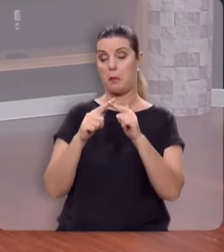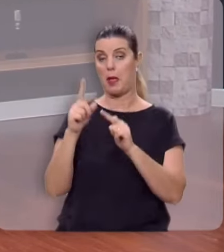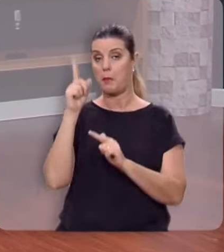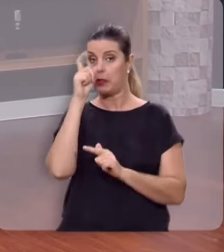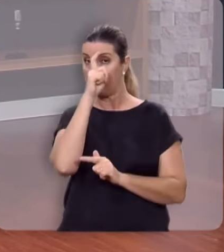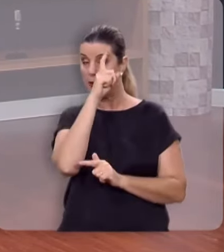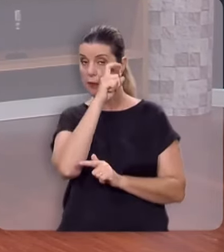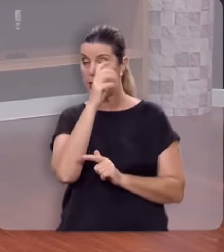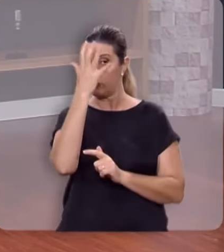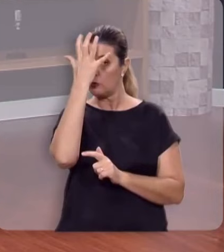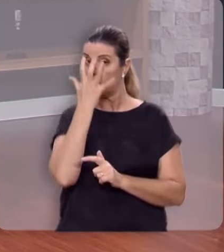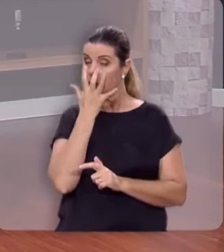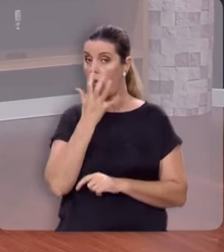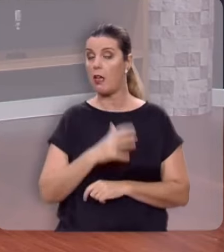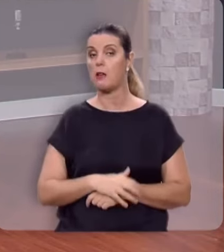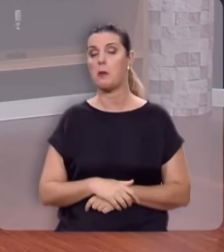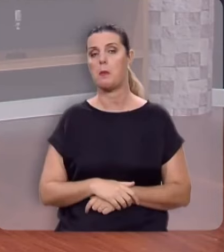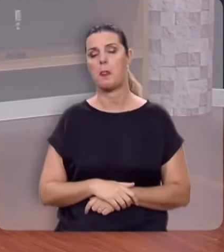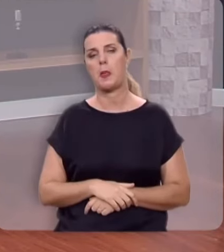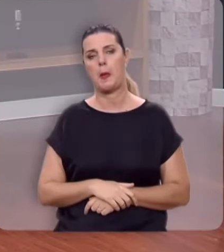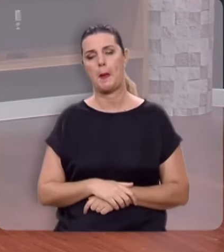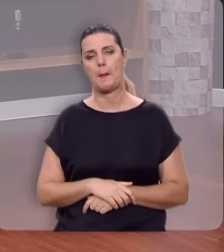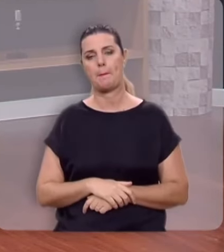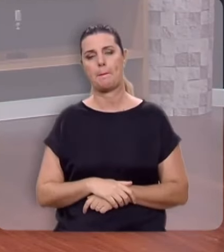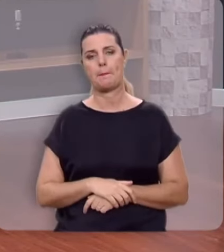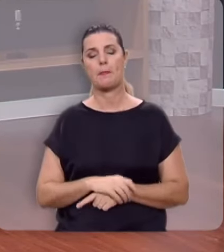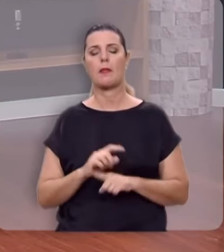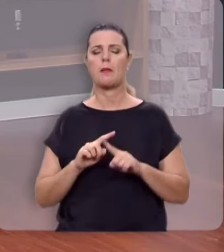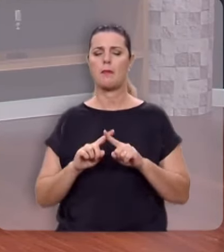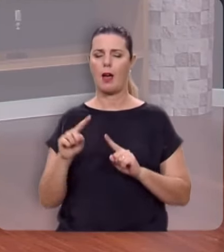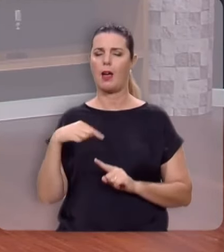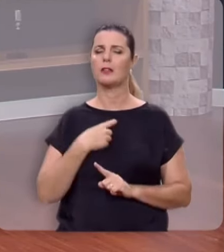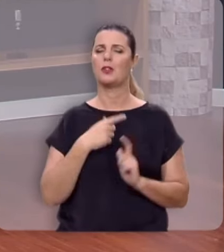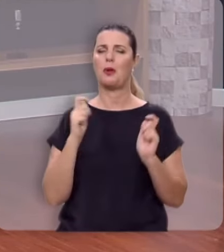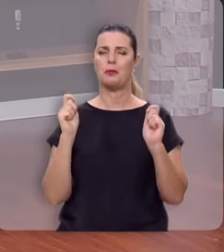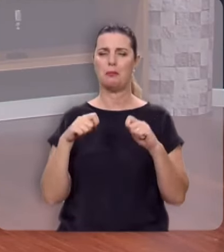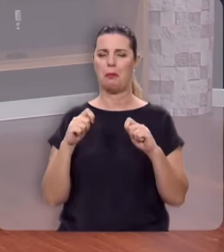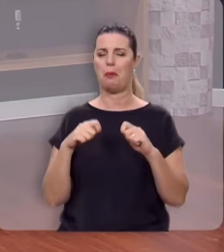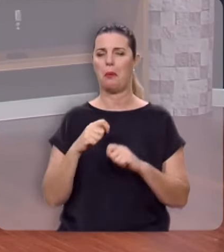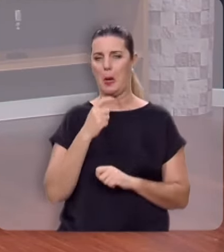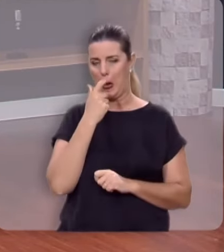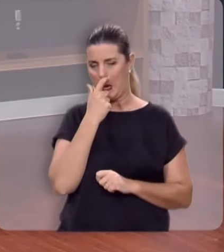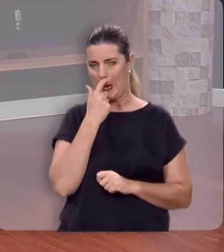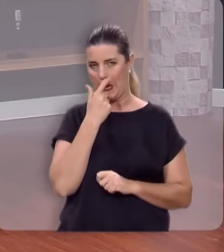fiquem carrancudas. Mas nós podemos